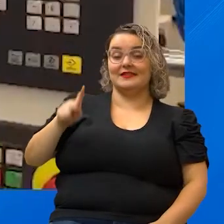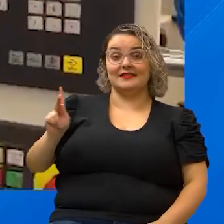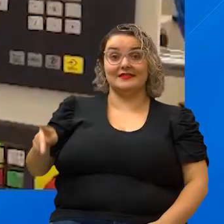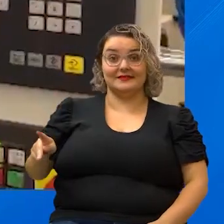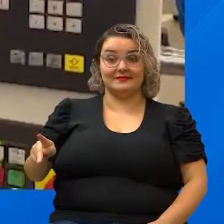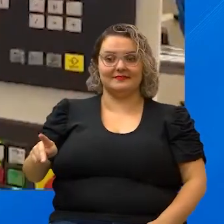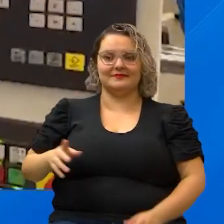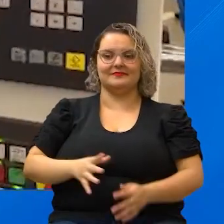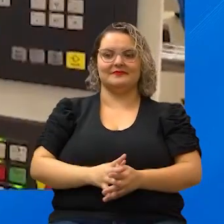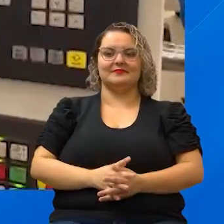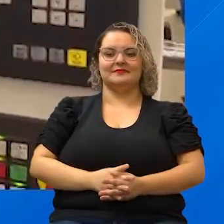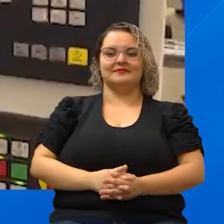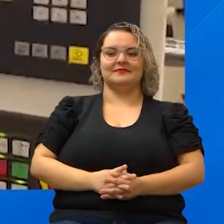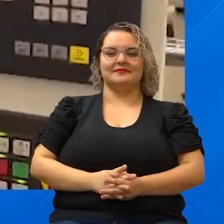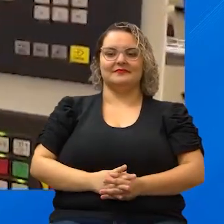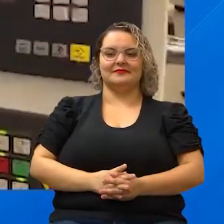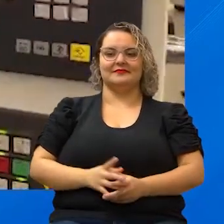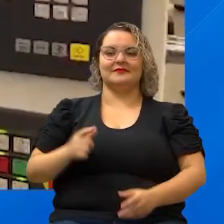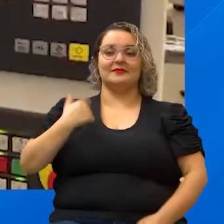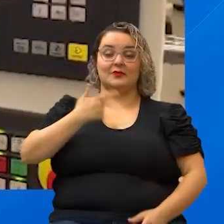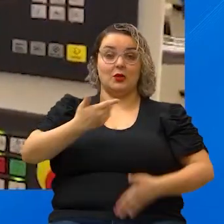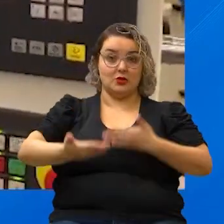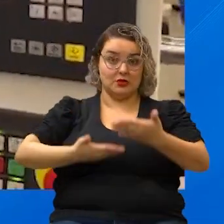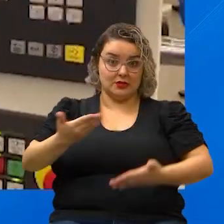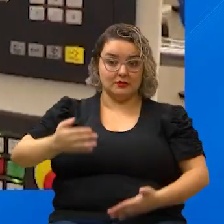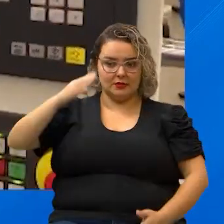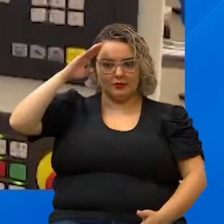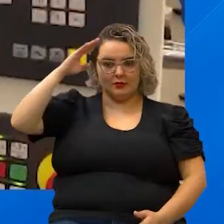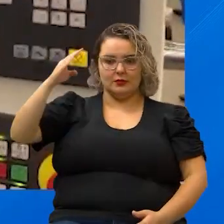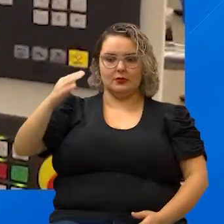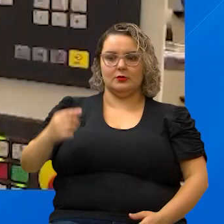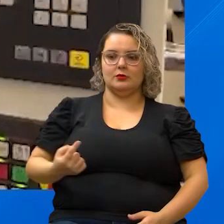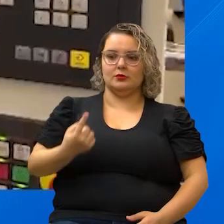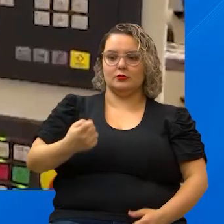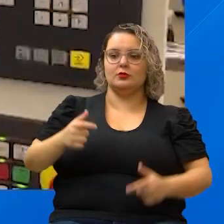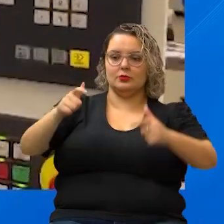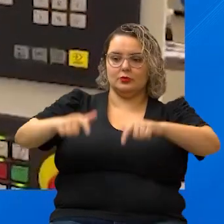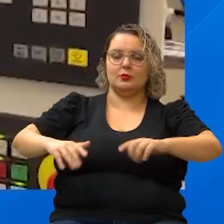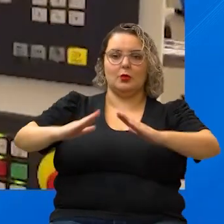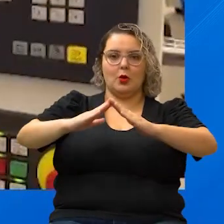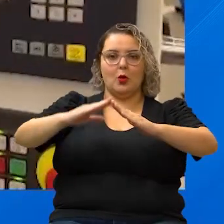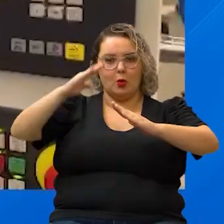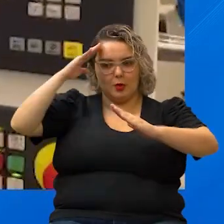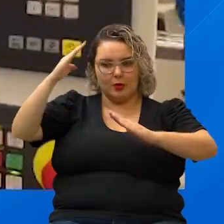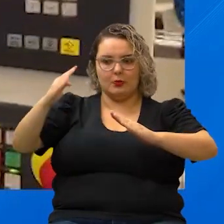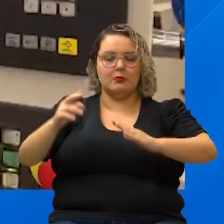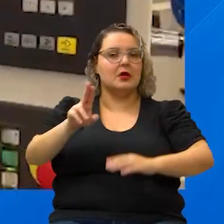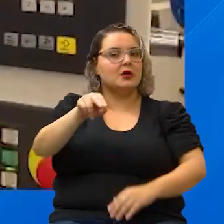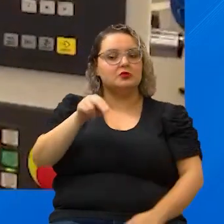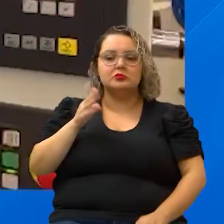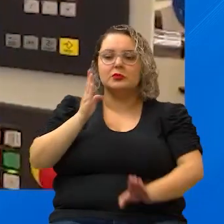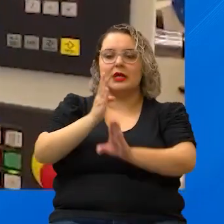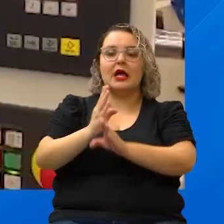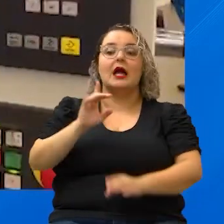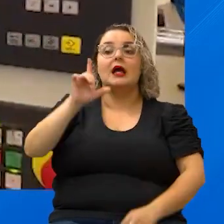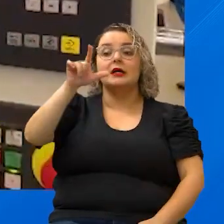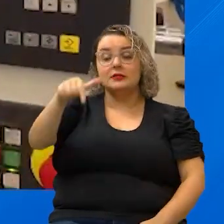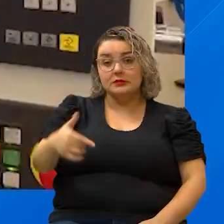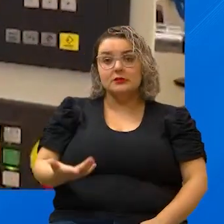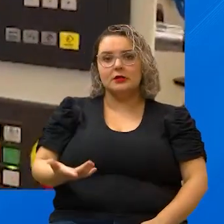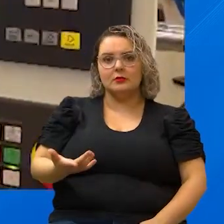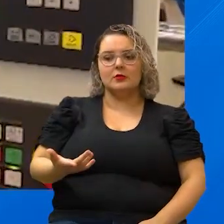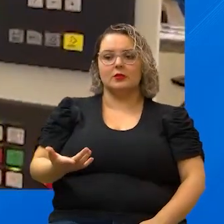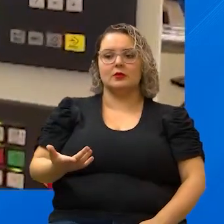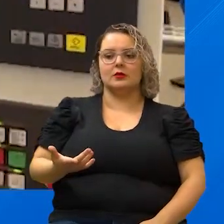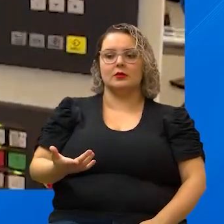Alberto nós servimos o exército no mesmo quartel, mas nunca se encontramos naquele quartel. Depois